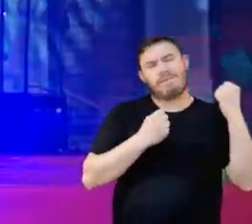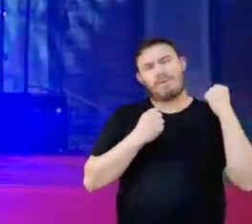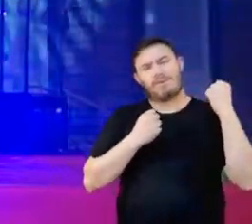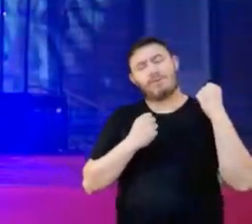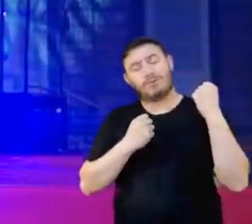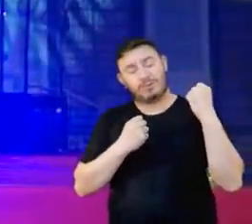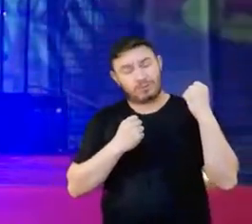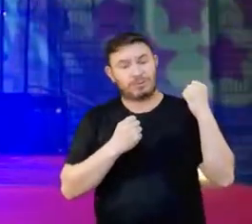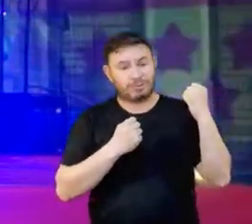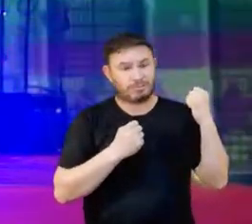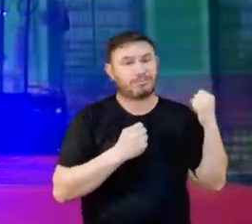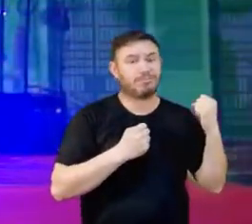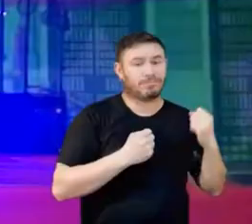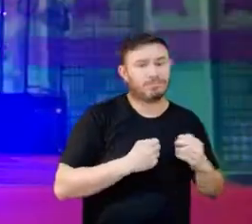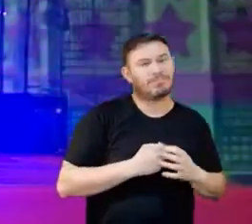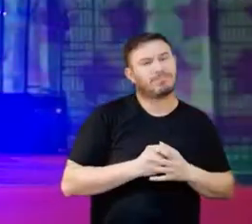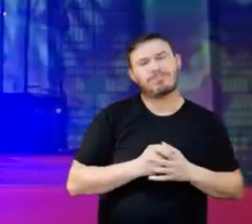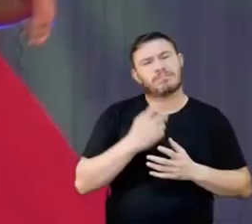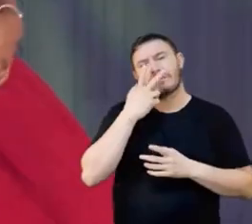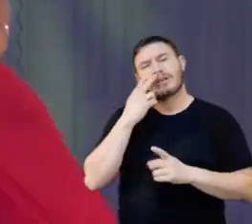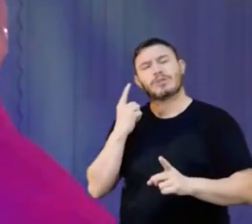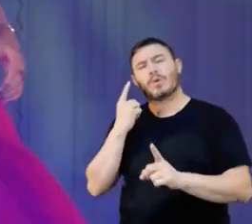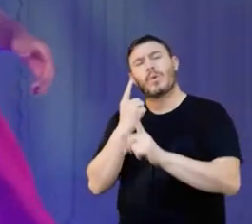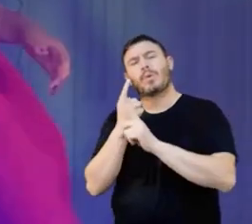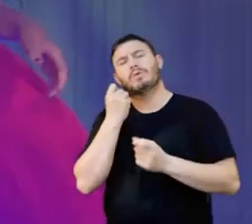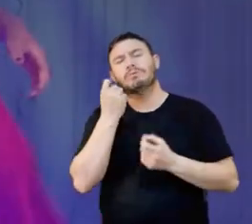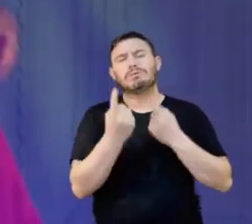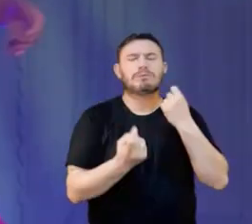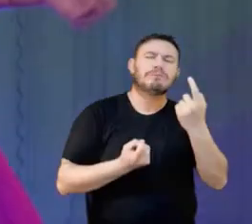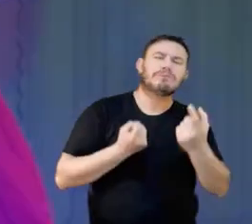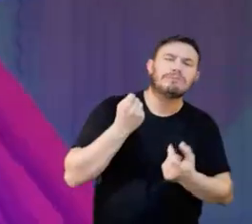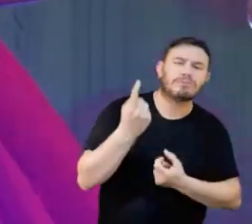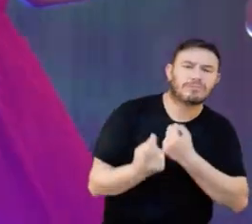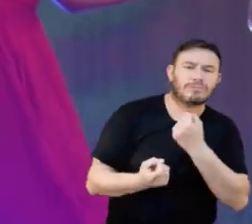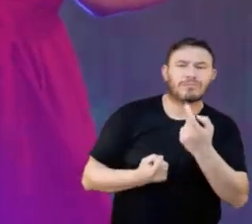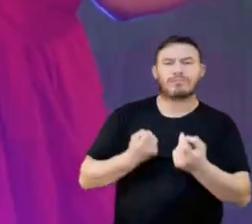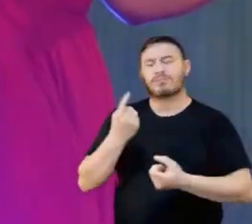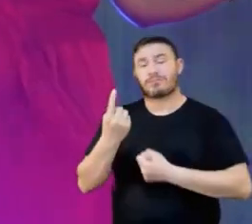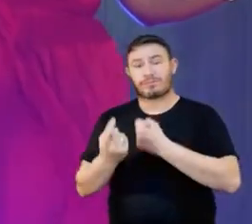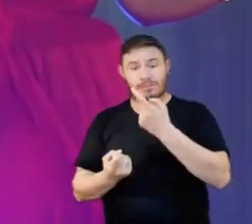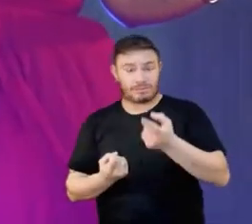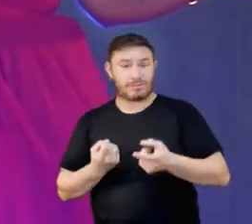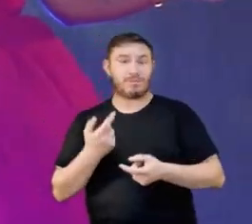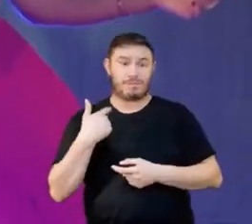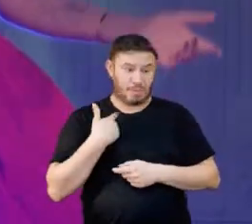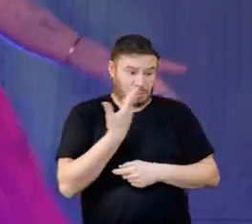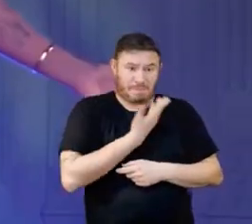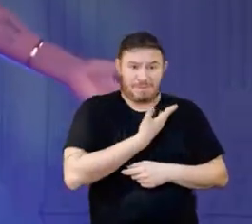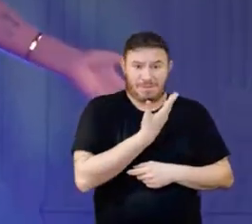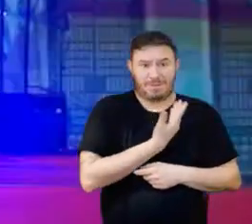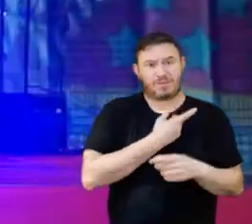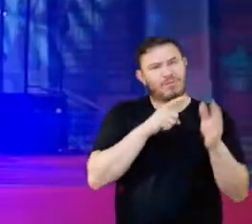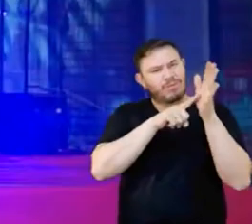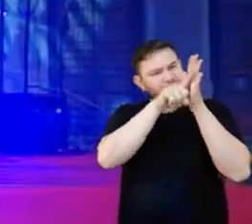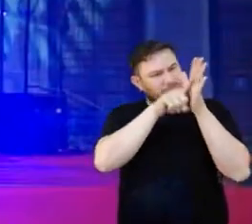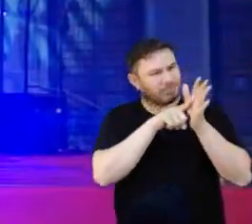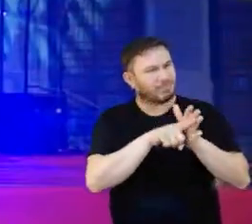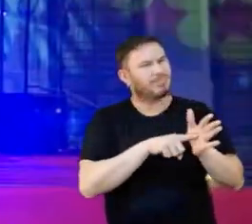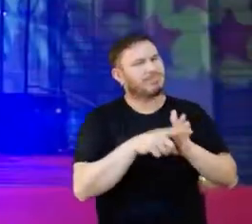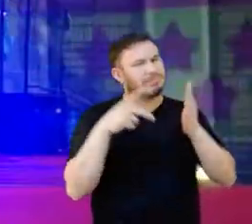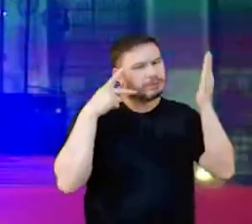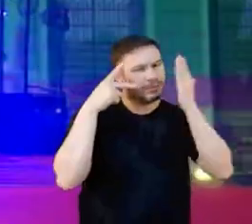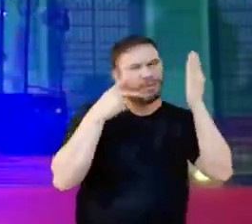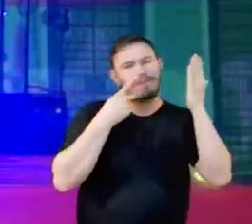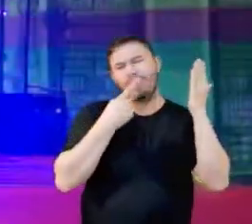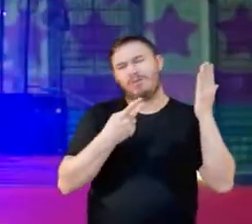um encontro casual. Aí um analista amigo meu